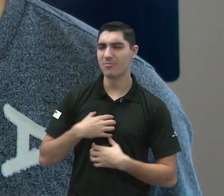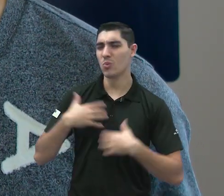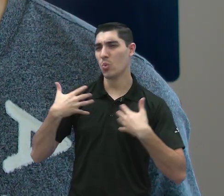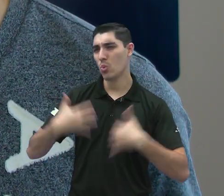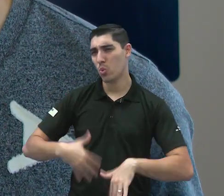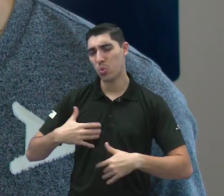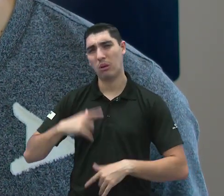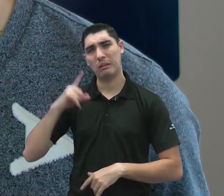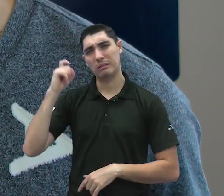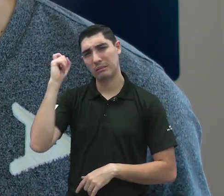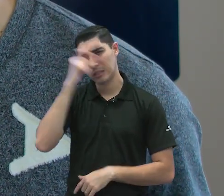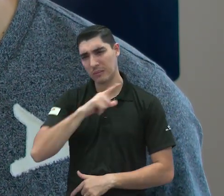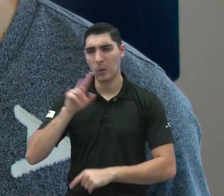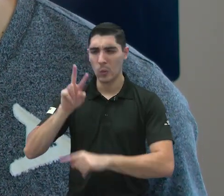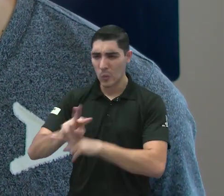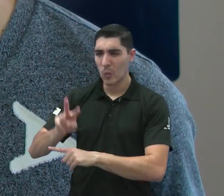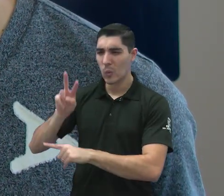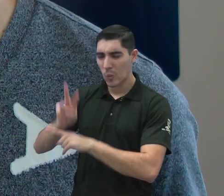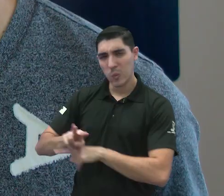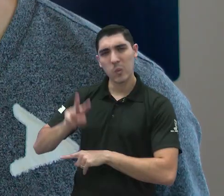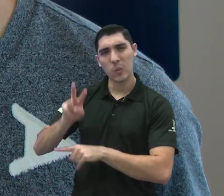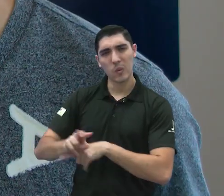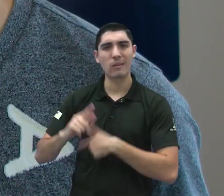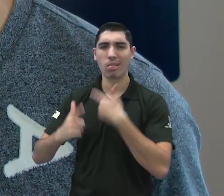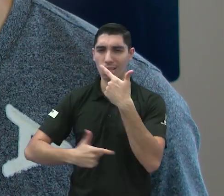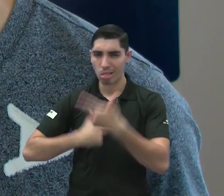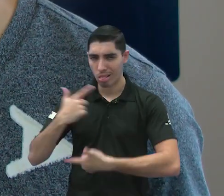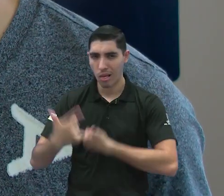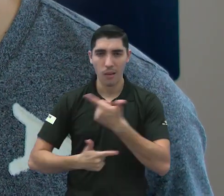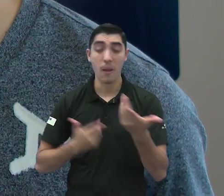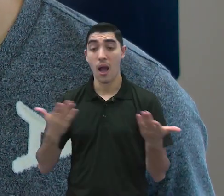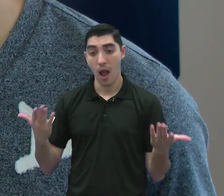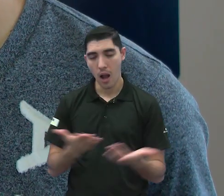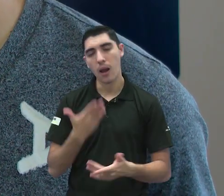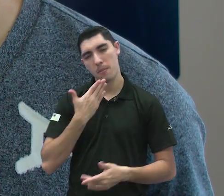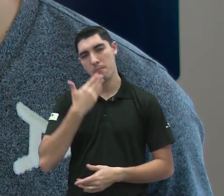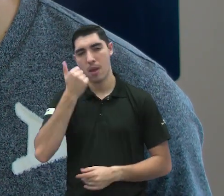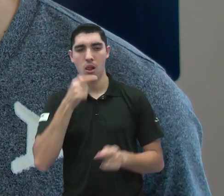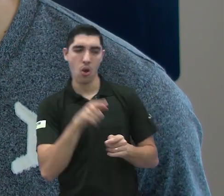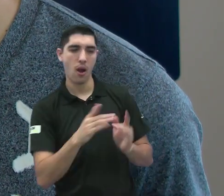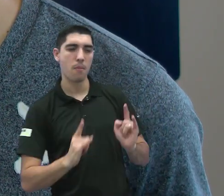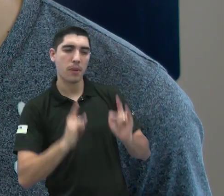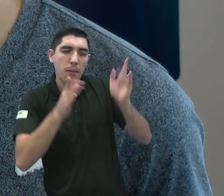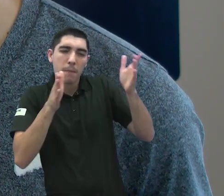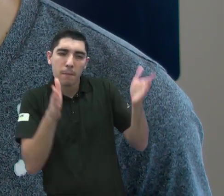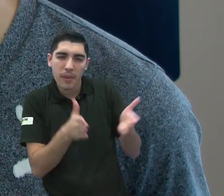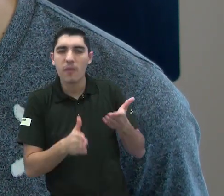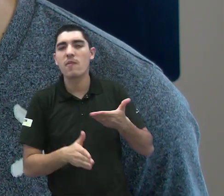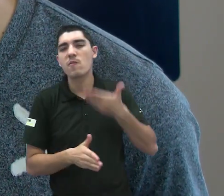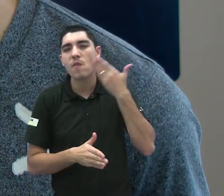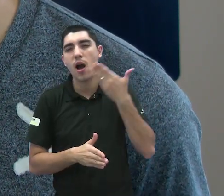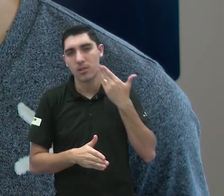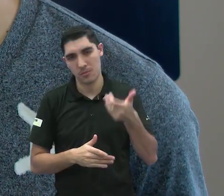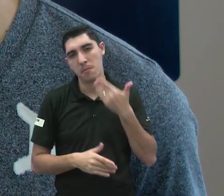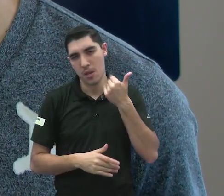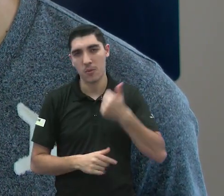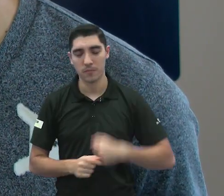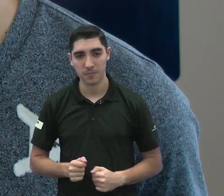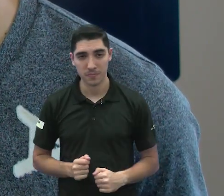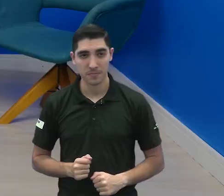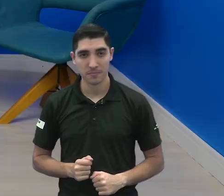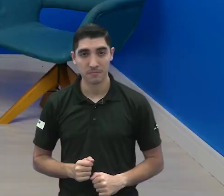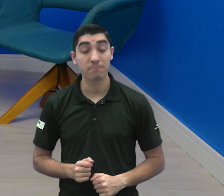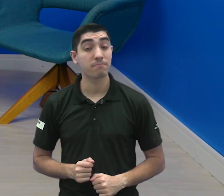sabe o trabalho que dá, né, a manutenção disso tudo. Então, hoje nos brilha mais o olho uma área menor, morar em um lugar